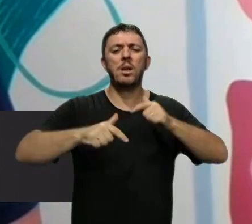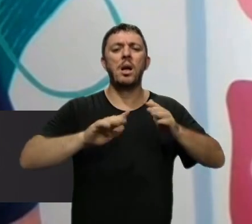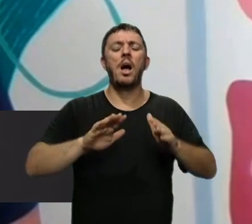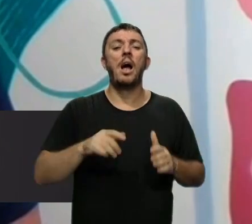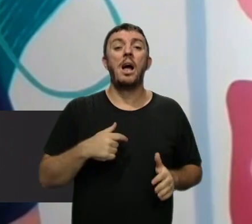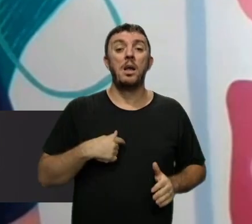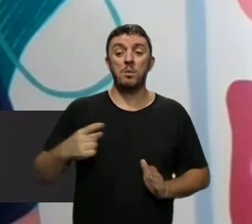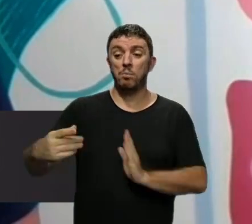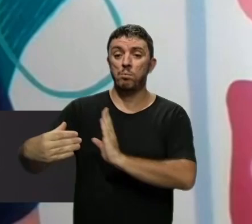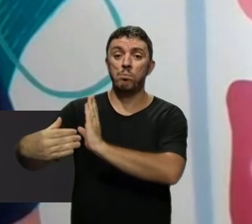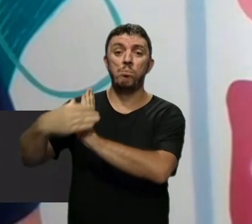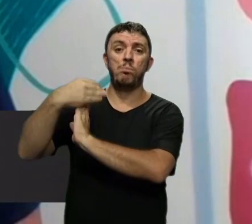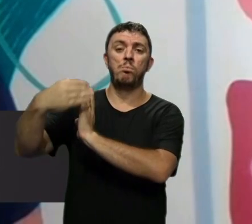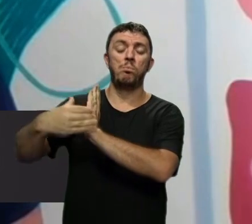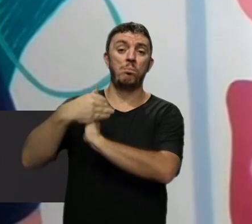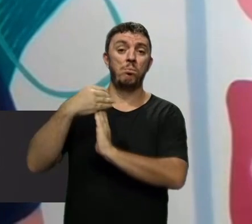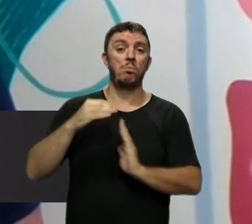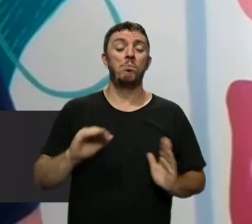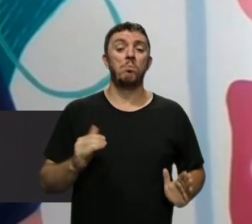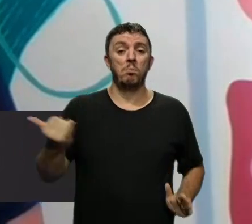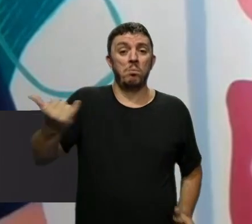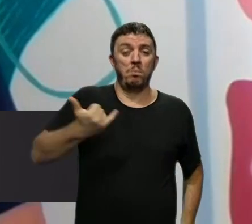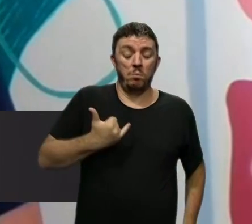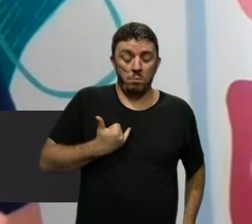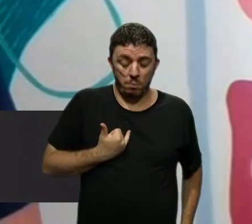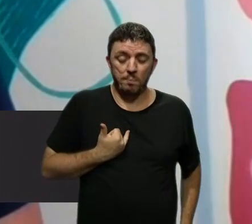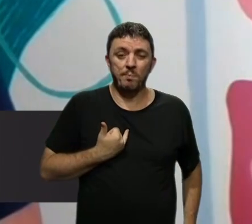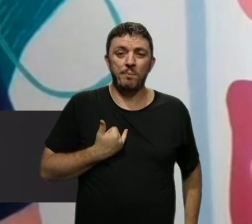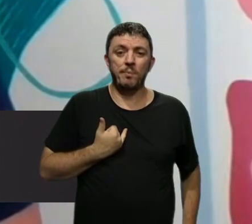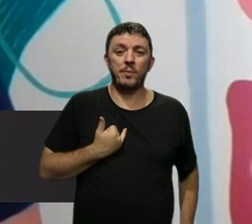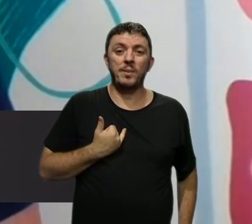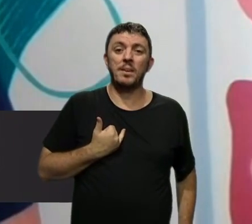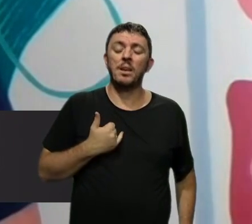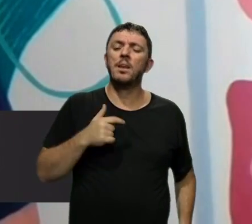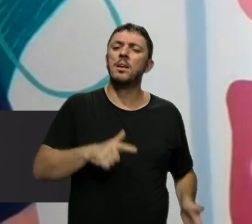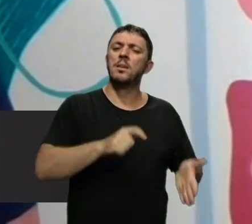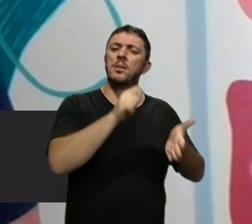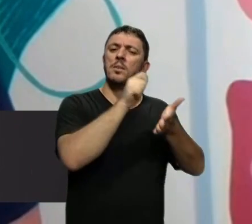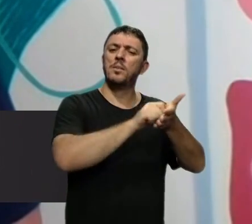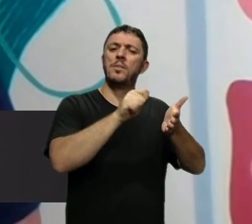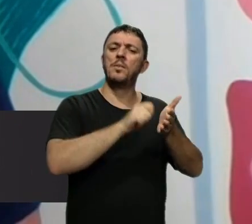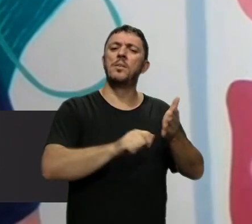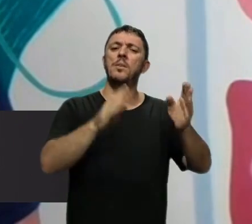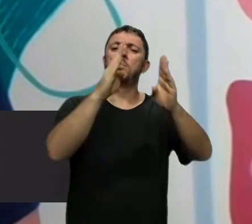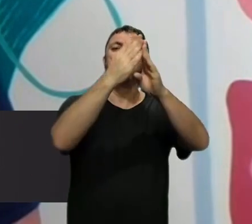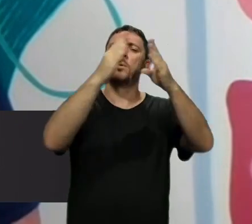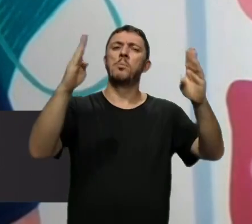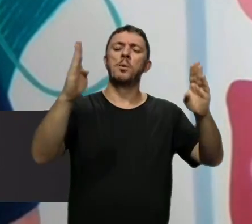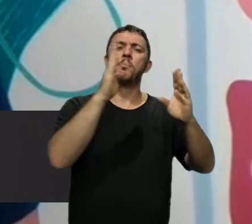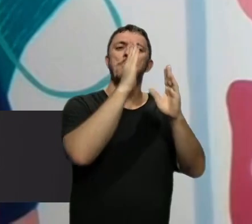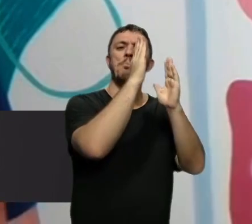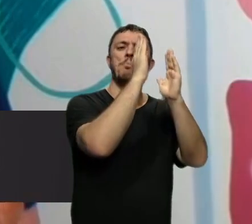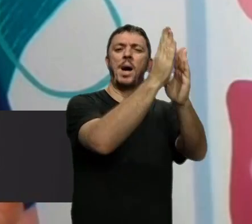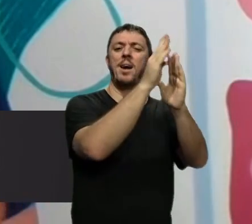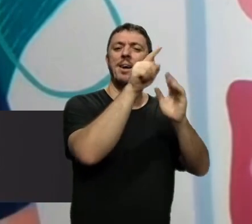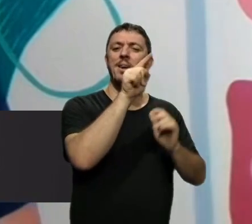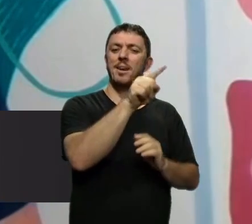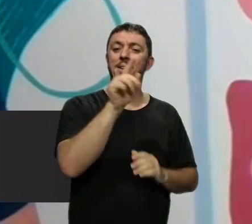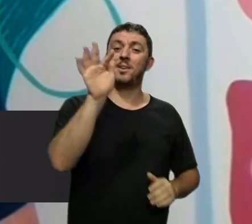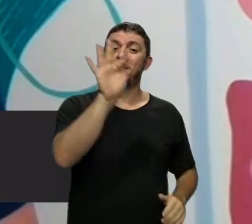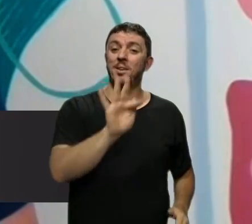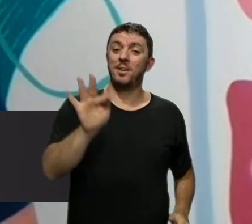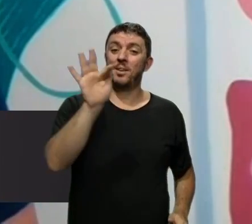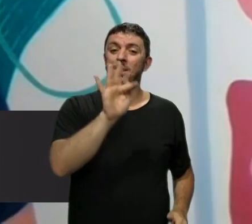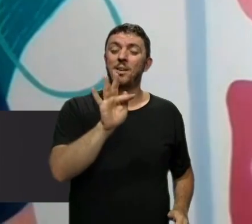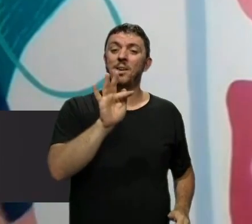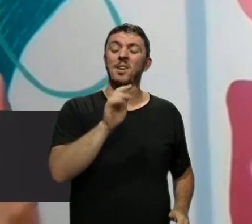falou assim, se a gente colocar esse trabalho na estante da biblioteca da faculdade, a gente vai estar